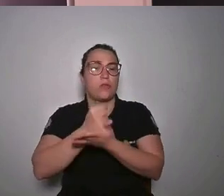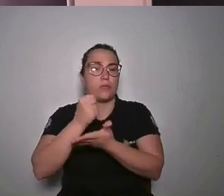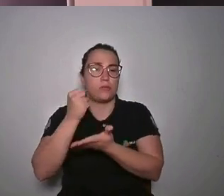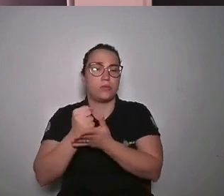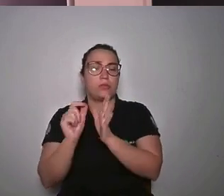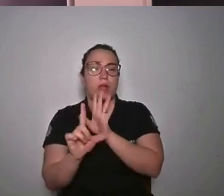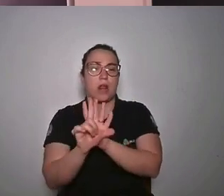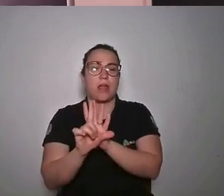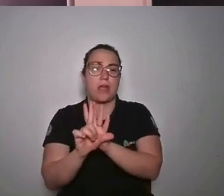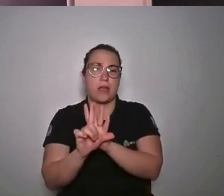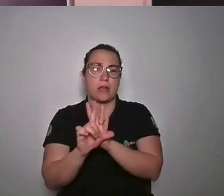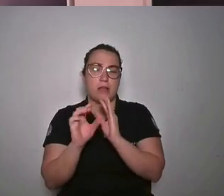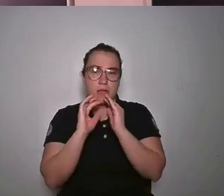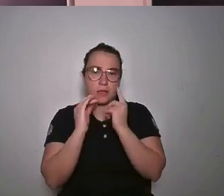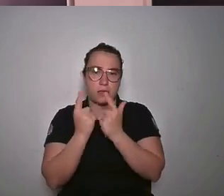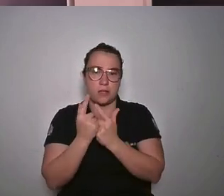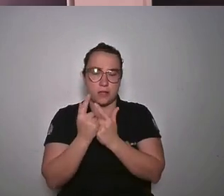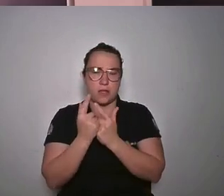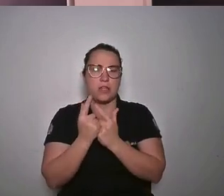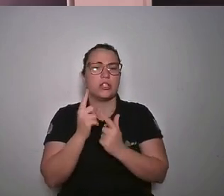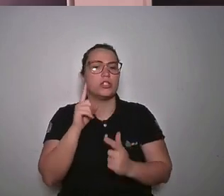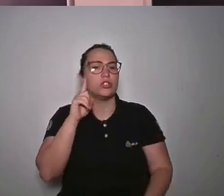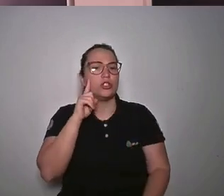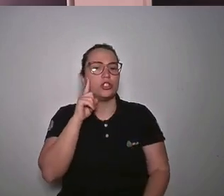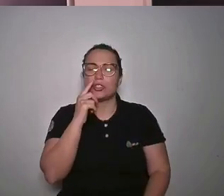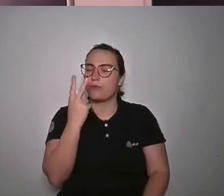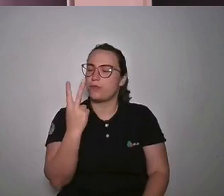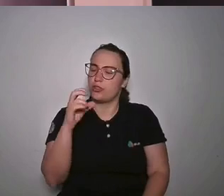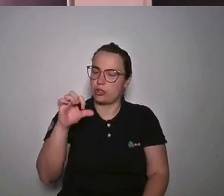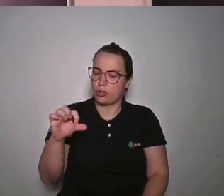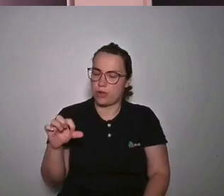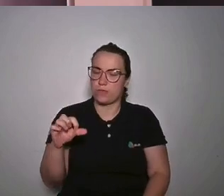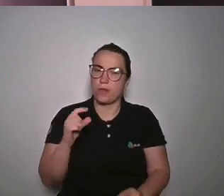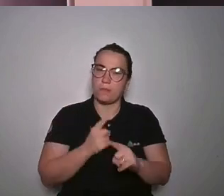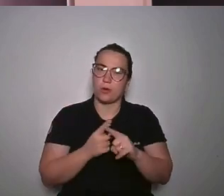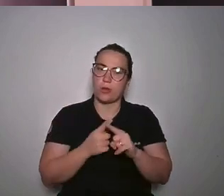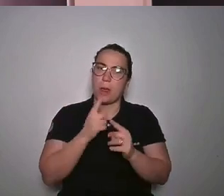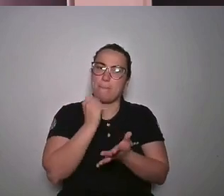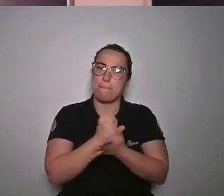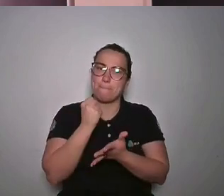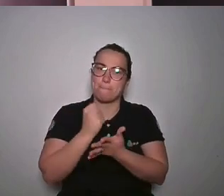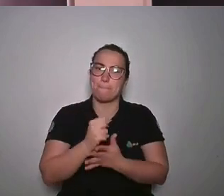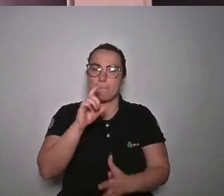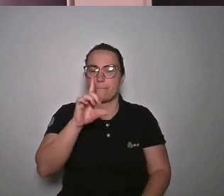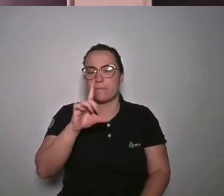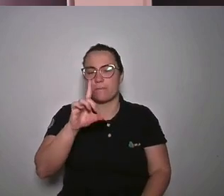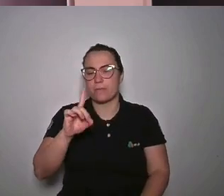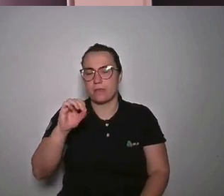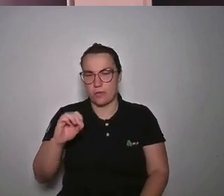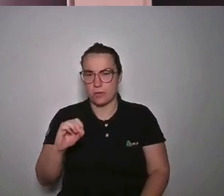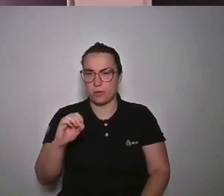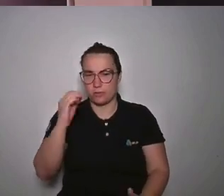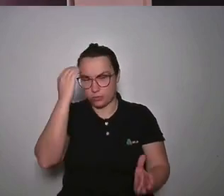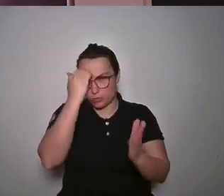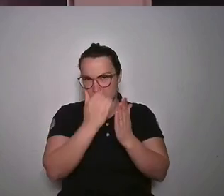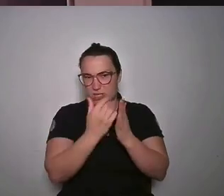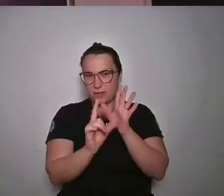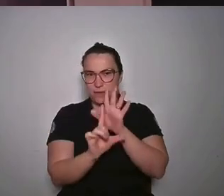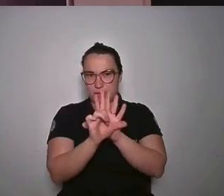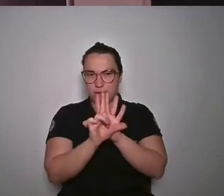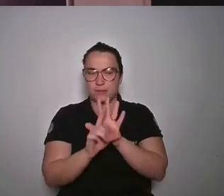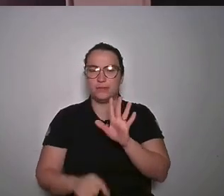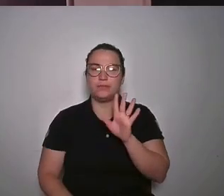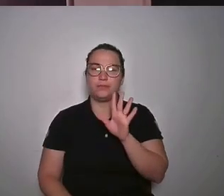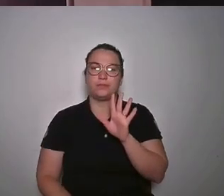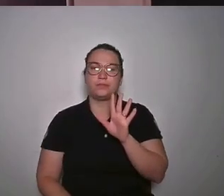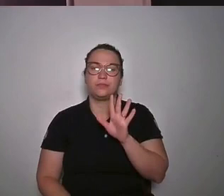na Câmara, amanhã, dia 29, porque amanhã a gente protocola a LDO, conforme lei orgânica, e a gente tem a